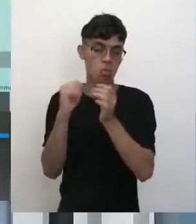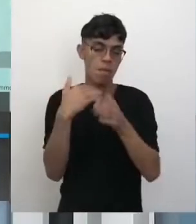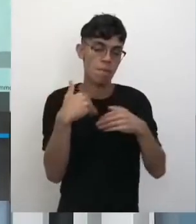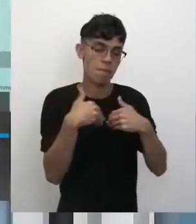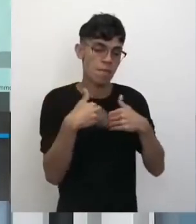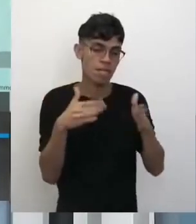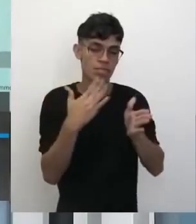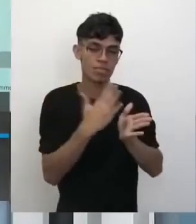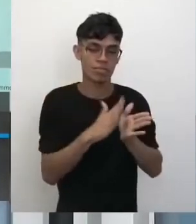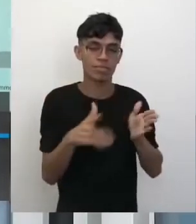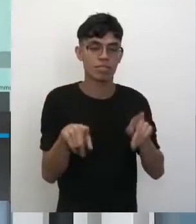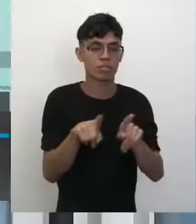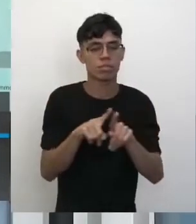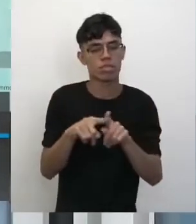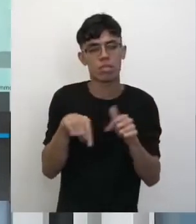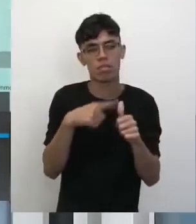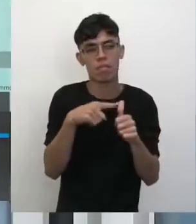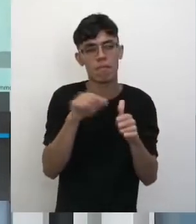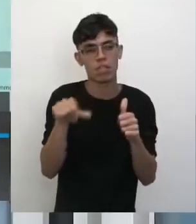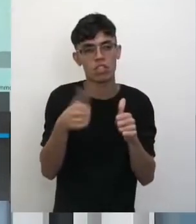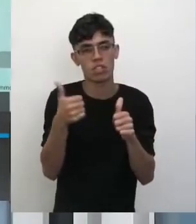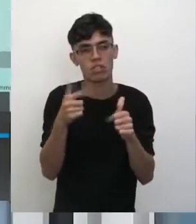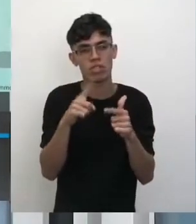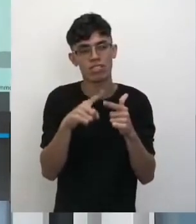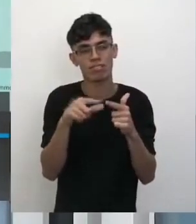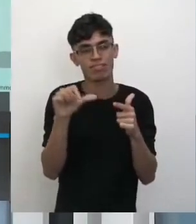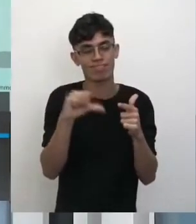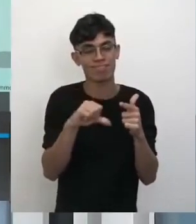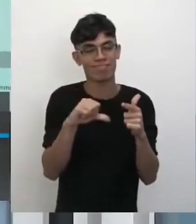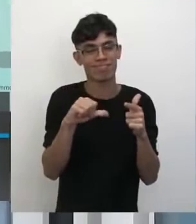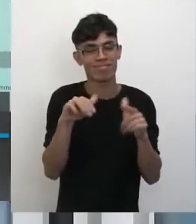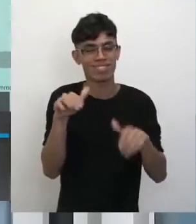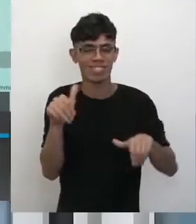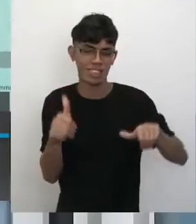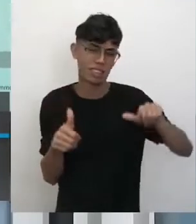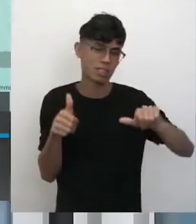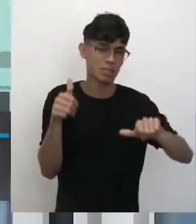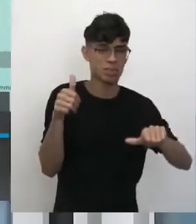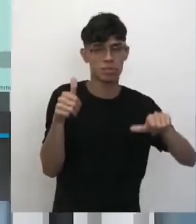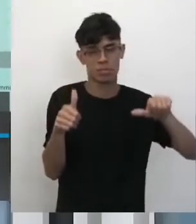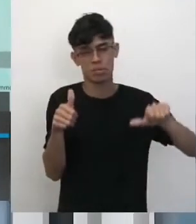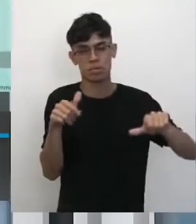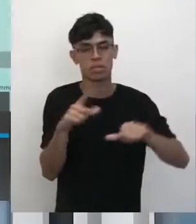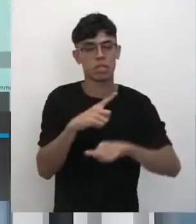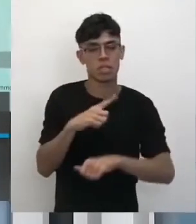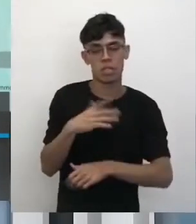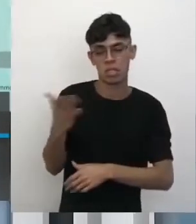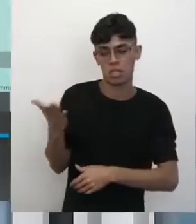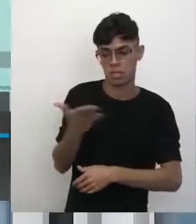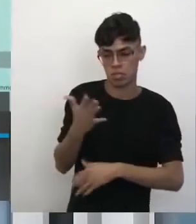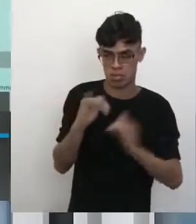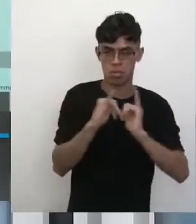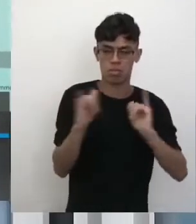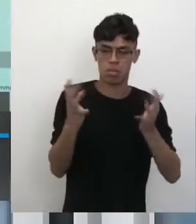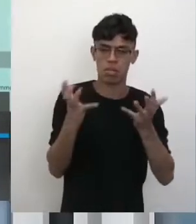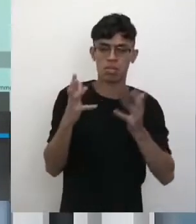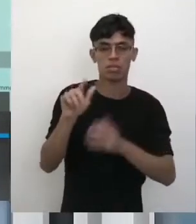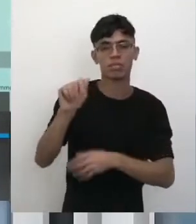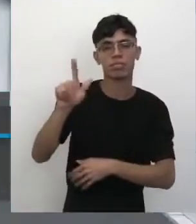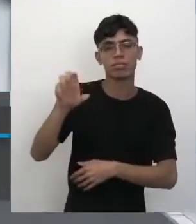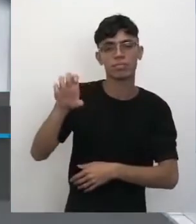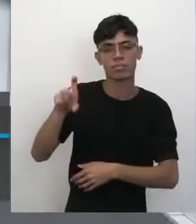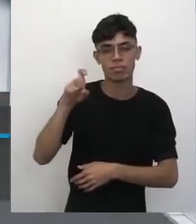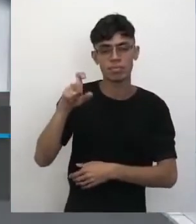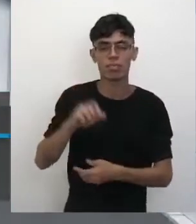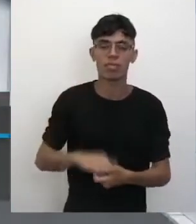os pontos positivos e os pontos negativos. Você está meio agitado aí, você quer falar alguma coisa, né, Alex? O que você quer falar aí nesse ponto aí?